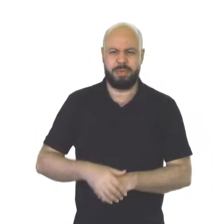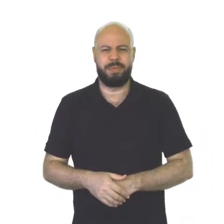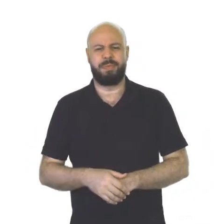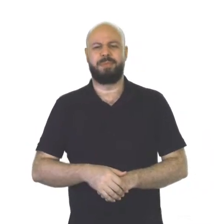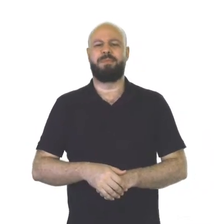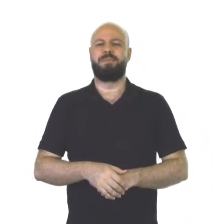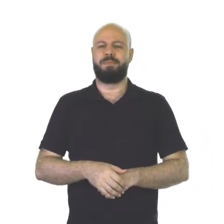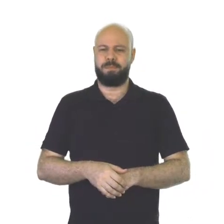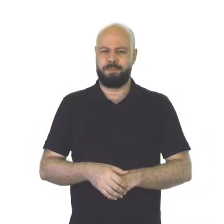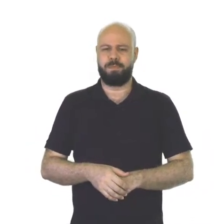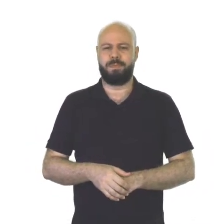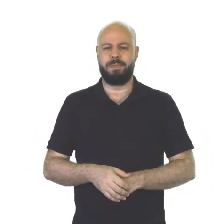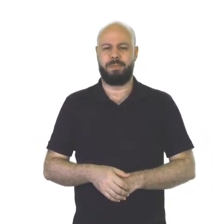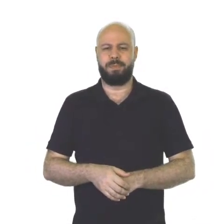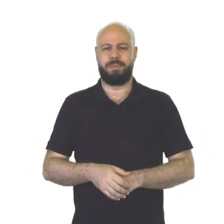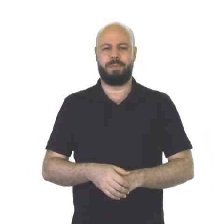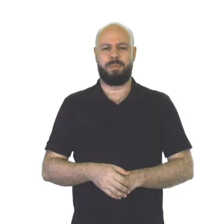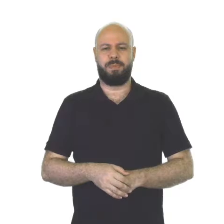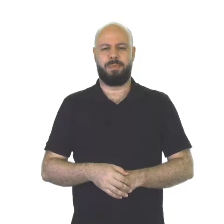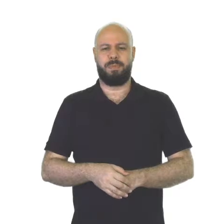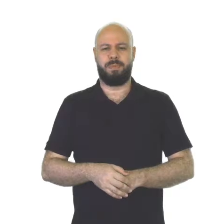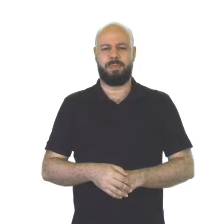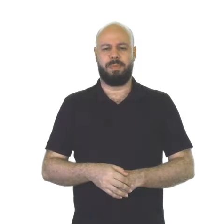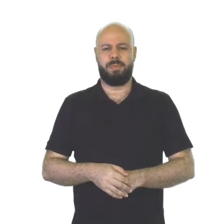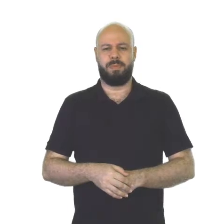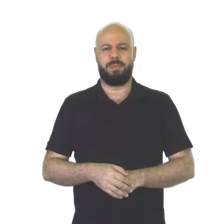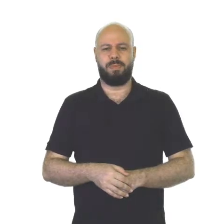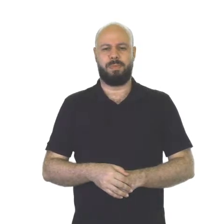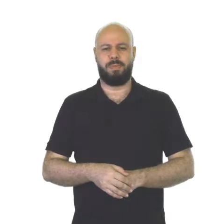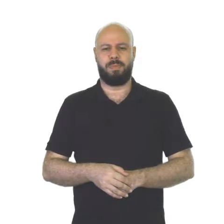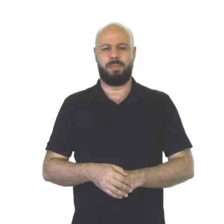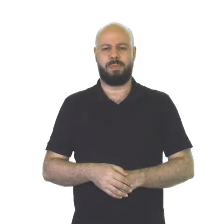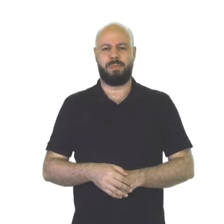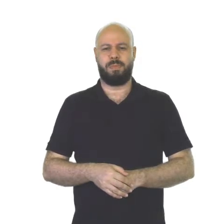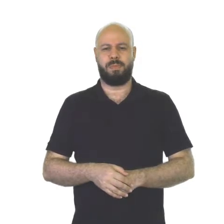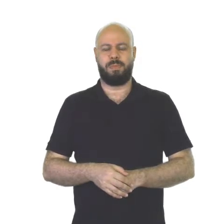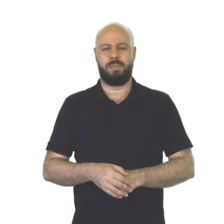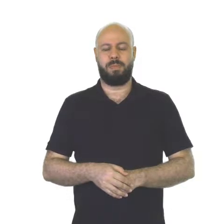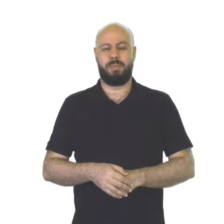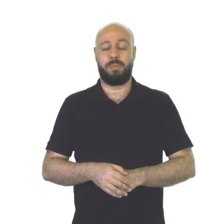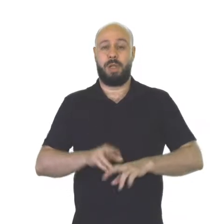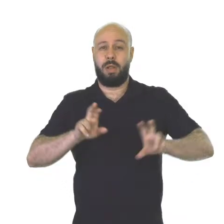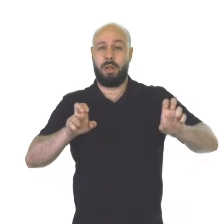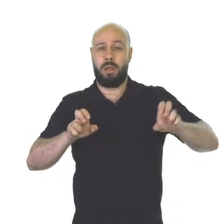was being overpowered by 3 police officers. The Times.